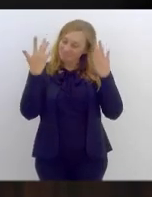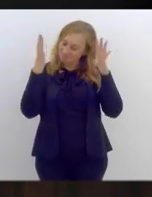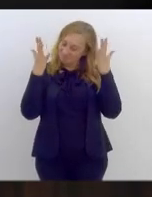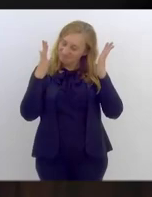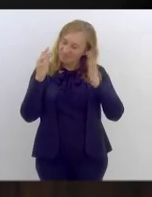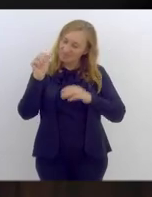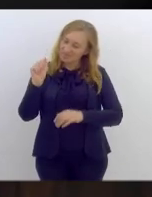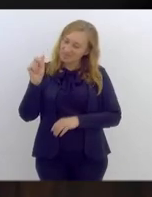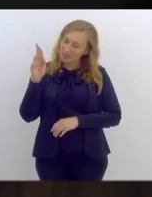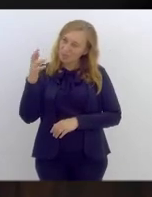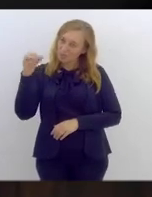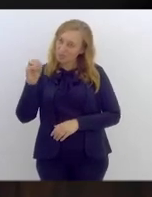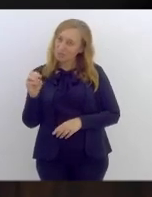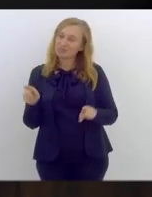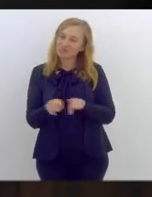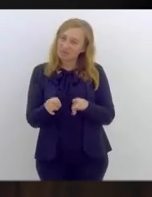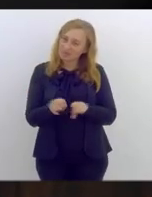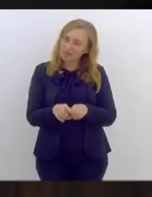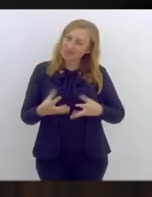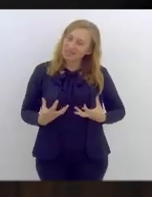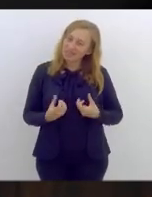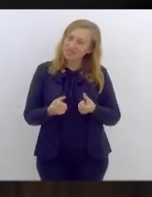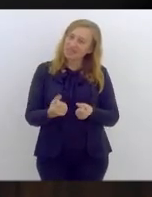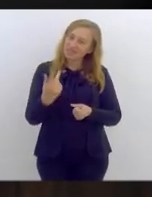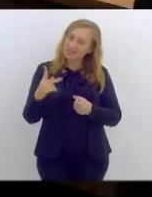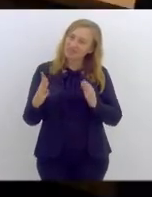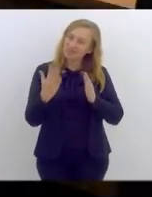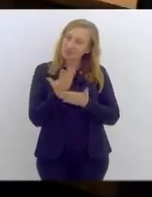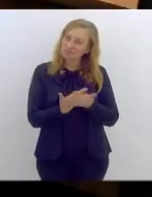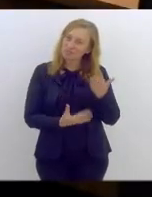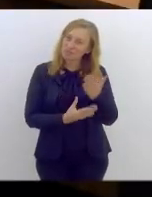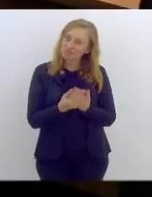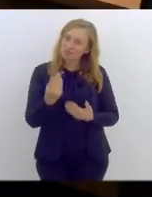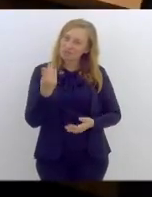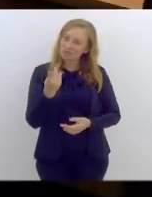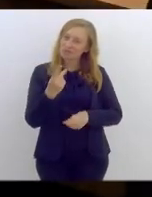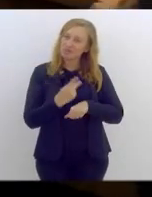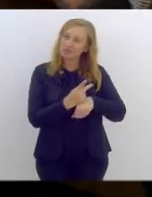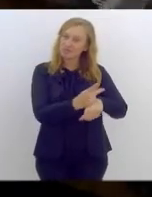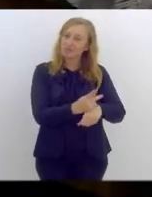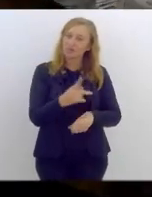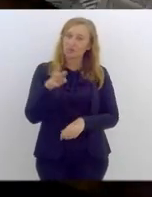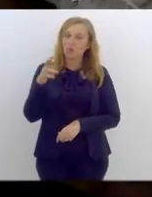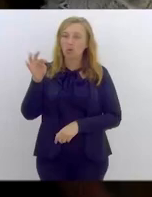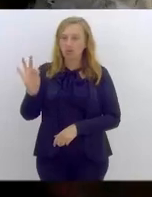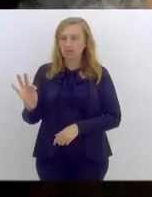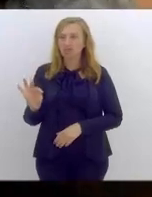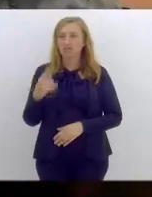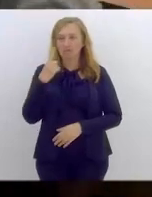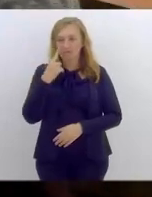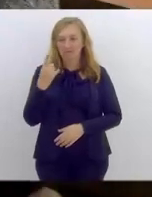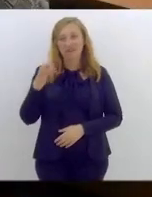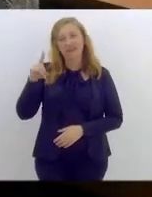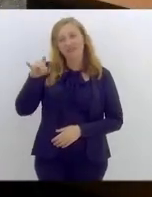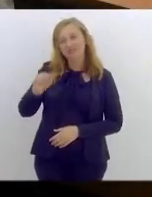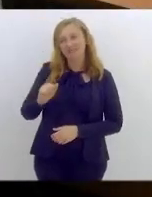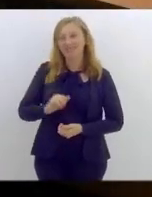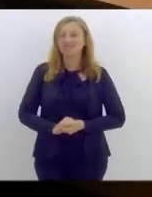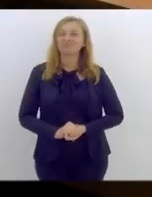Haroldo Costa, que também receberá nas suas mãos o prêmio Ruth de Souza. Vamos ouvir Camila